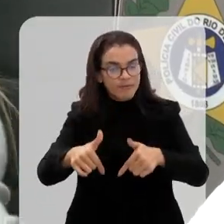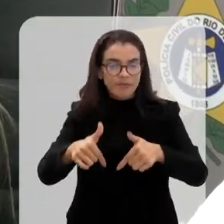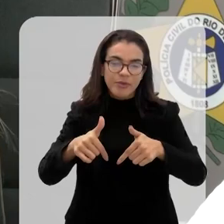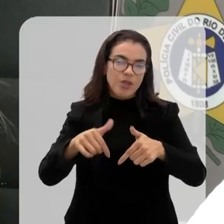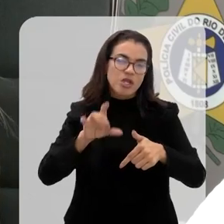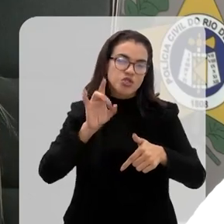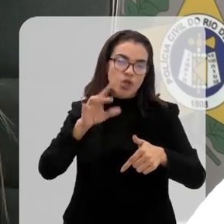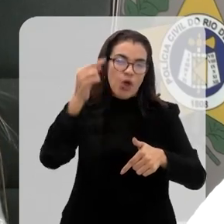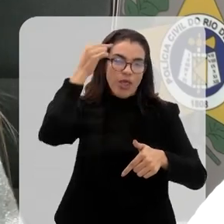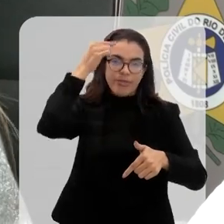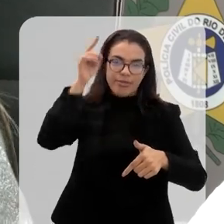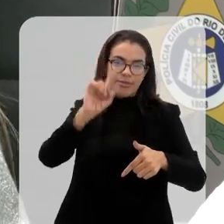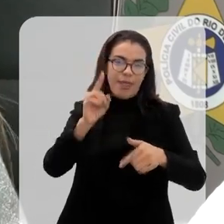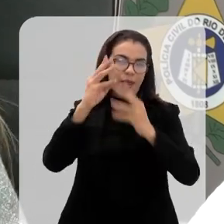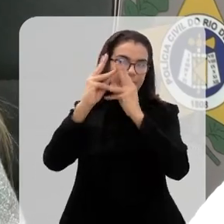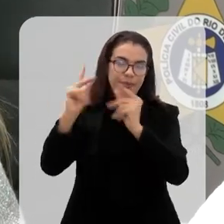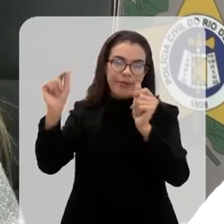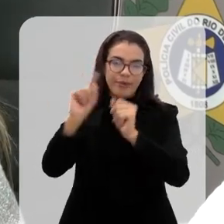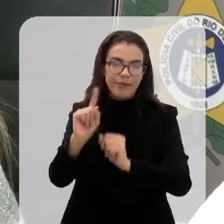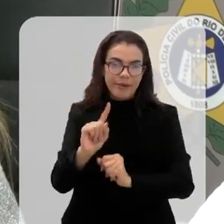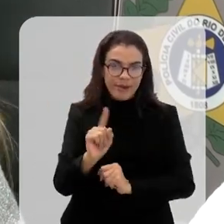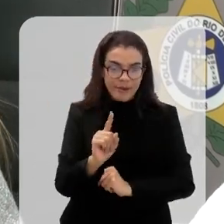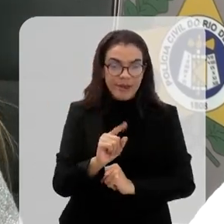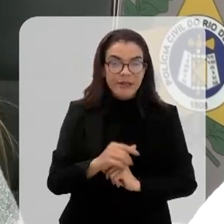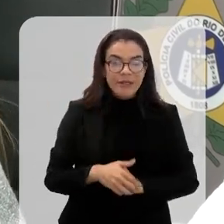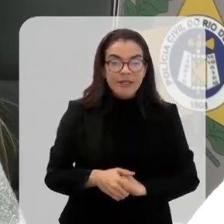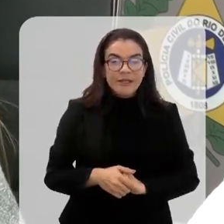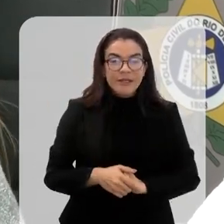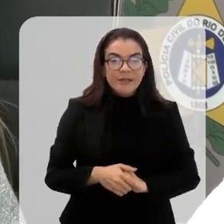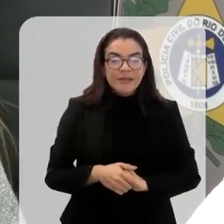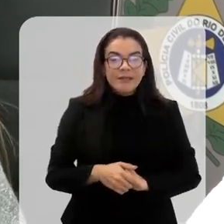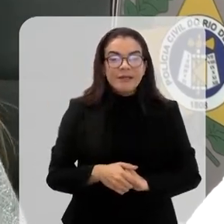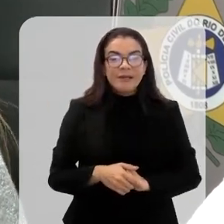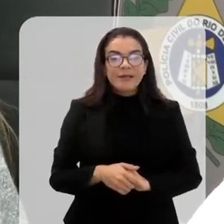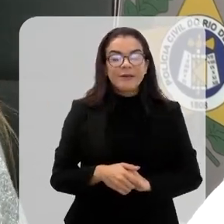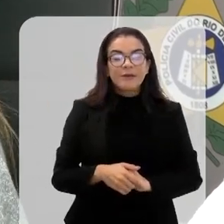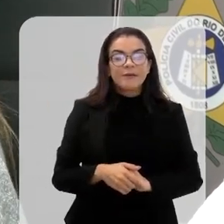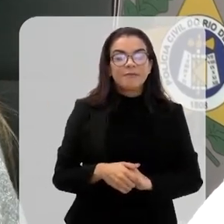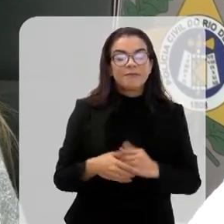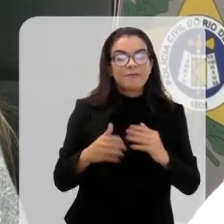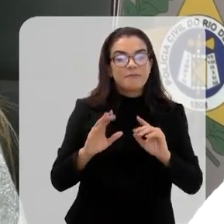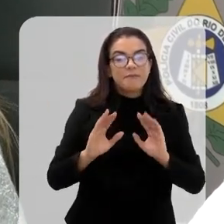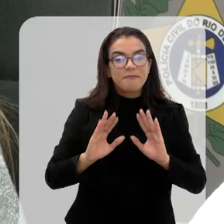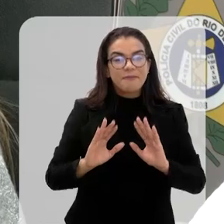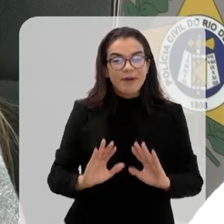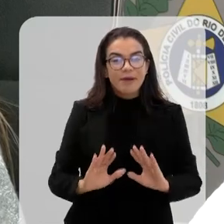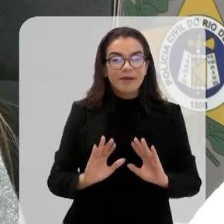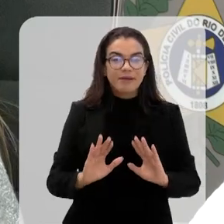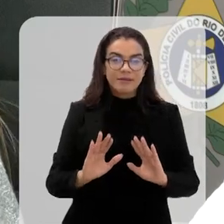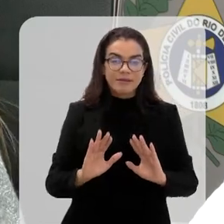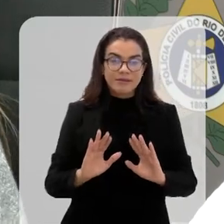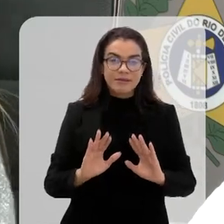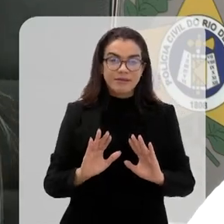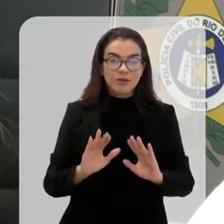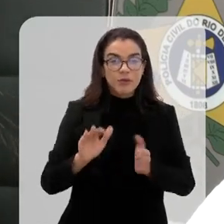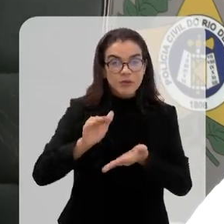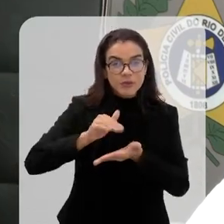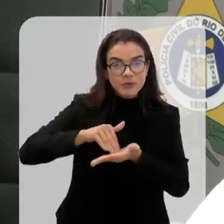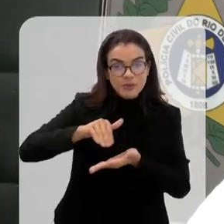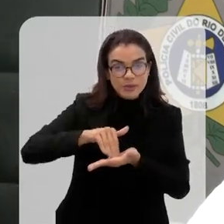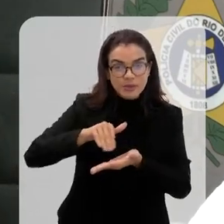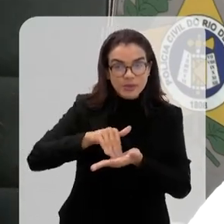não ideias só para espantar, vamos dizer assim, né, para não colocar em prática. Mas o